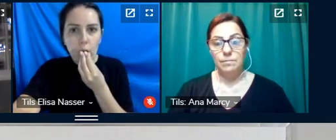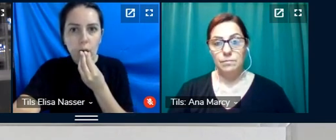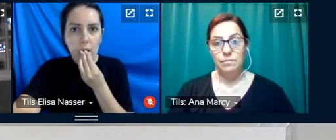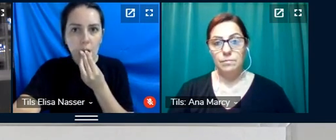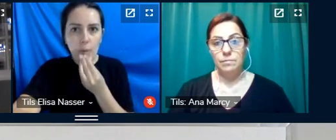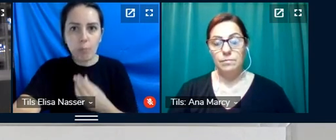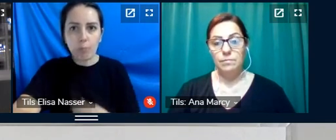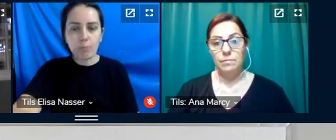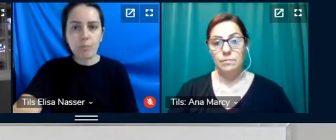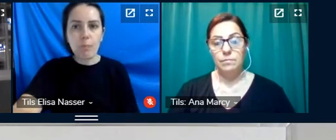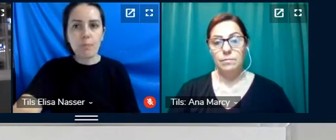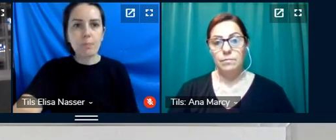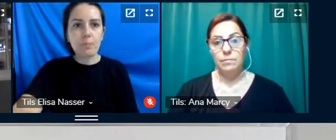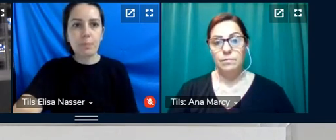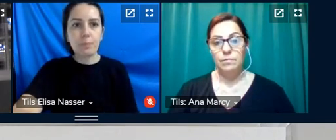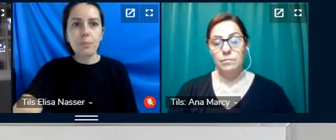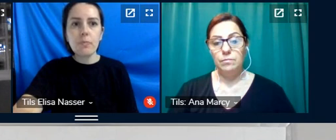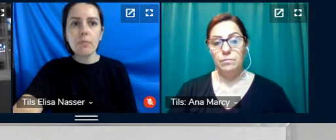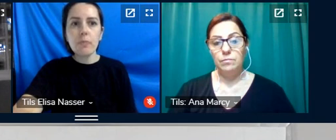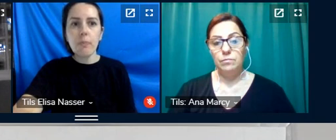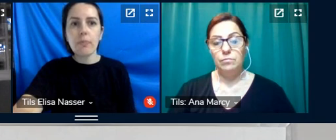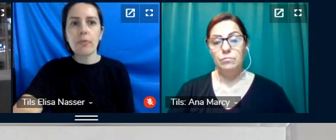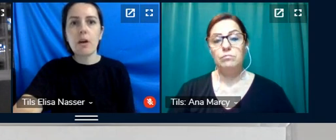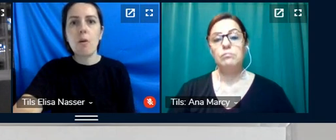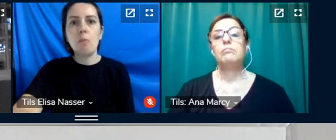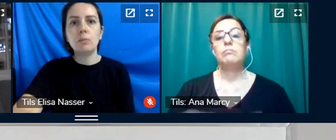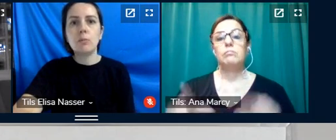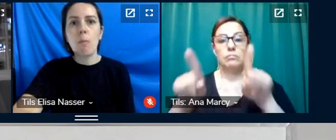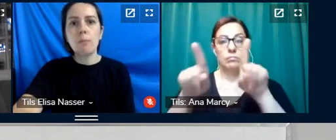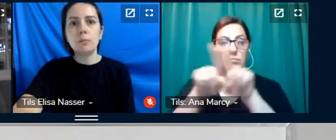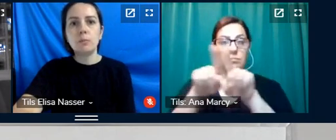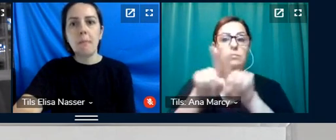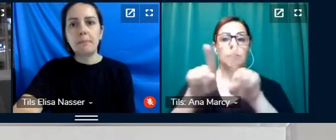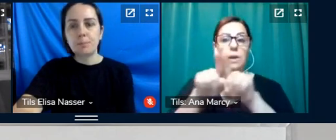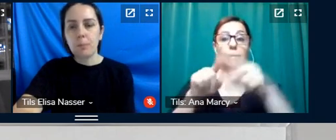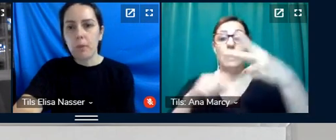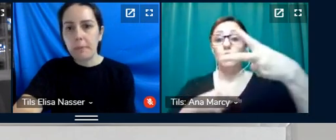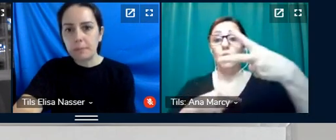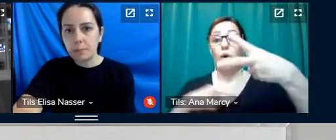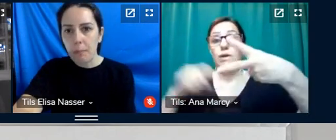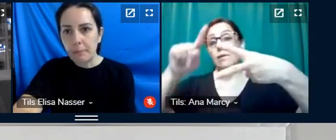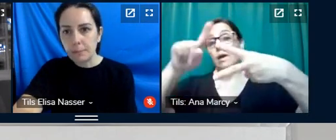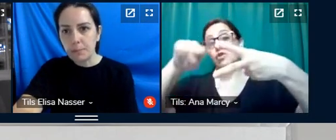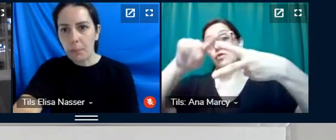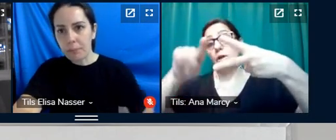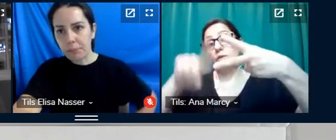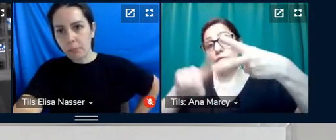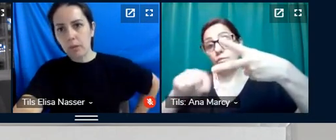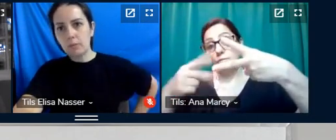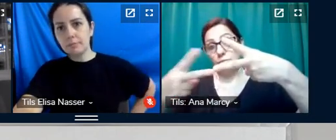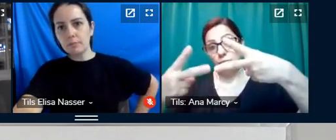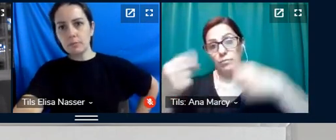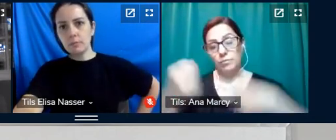Atividade para frequência. Mesma coisa, vamos colocar 2 exercícios aqui, eixo